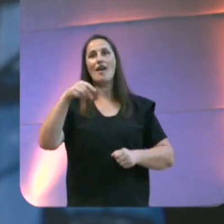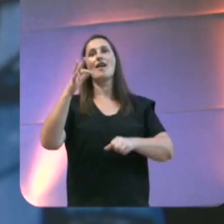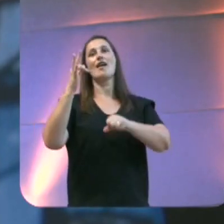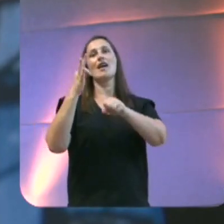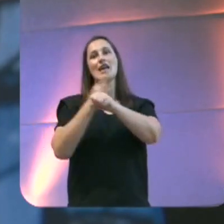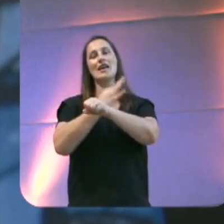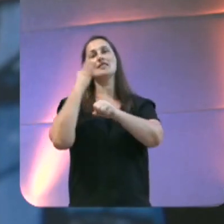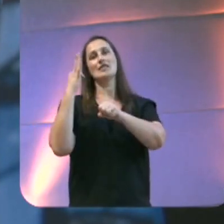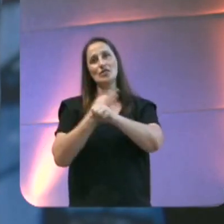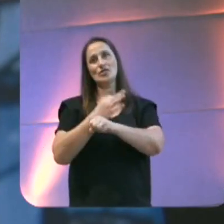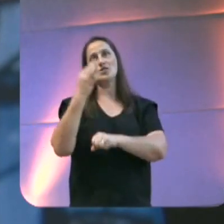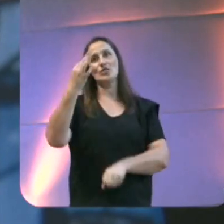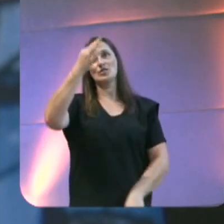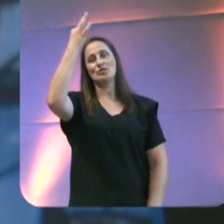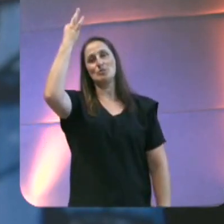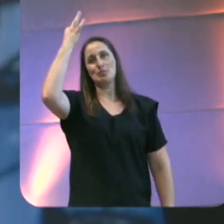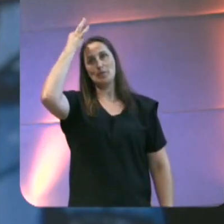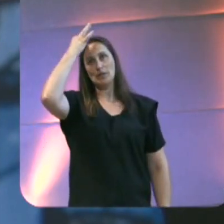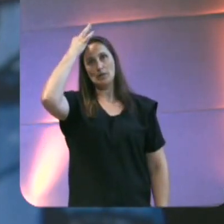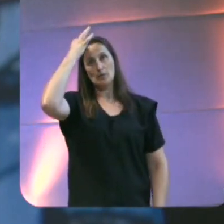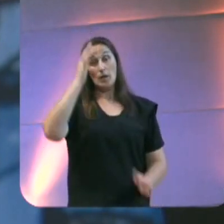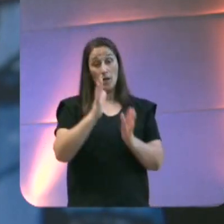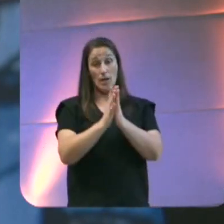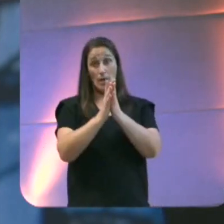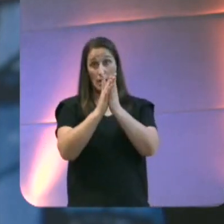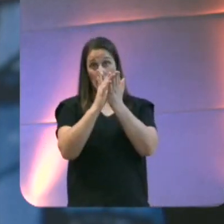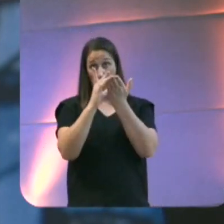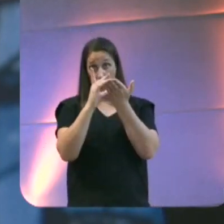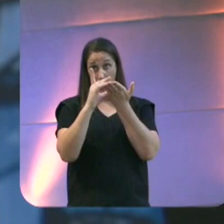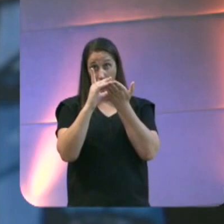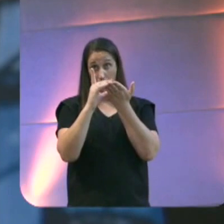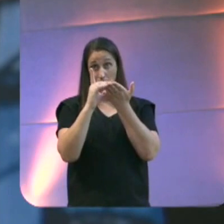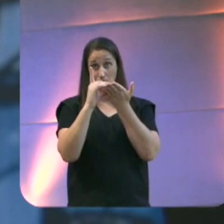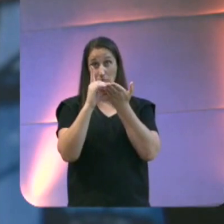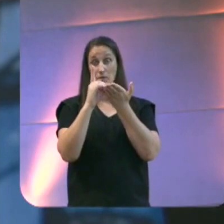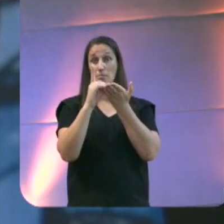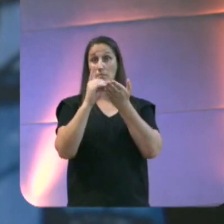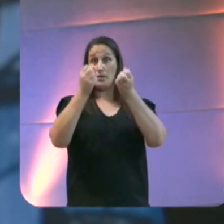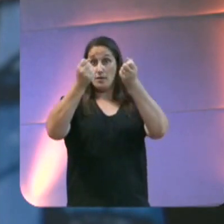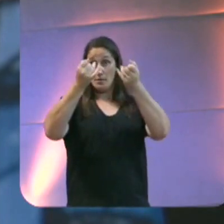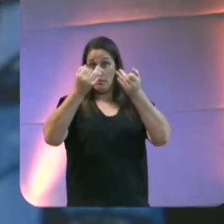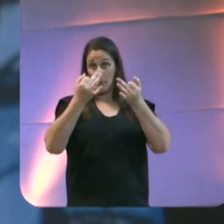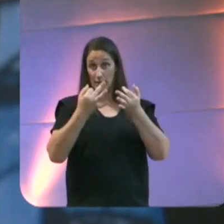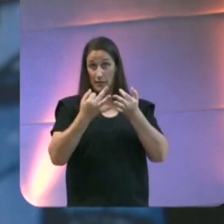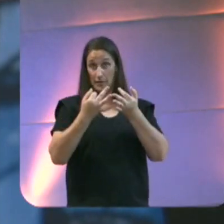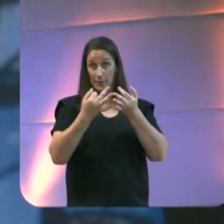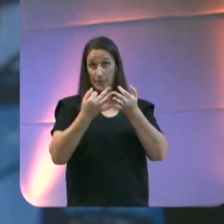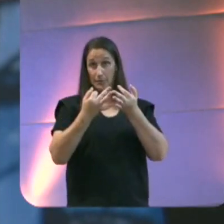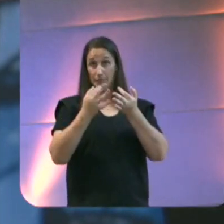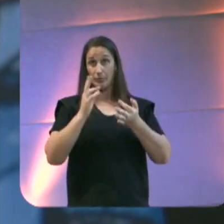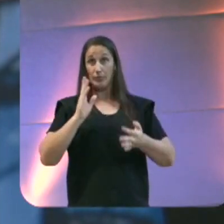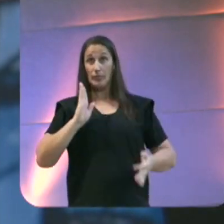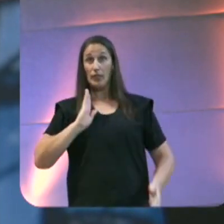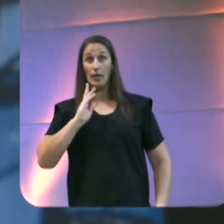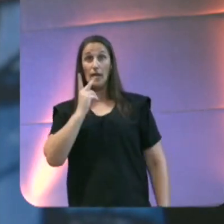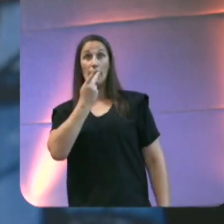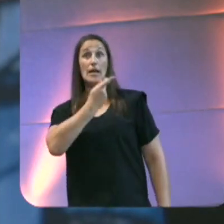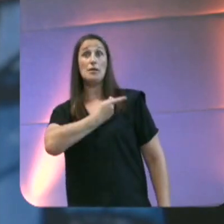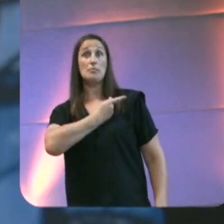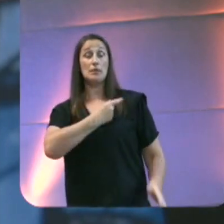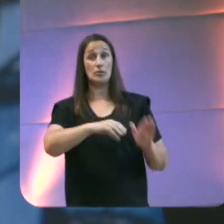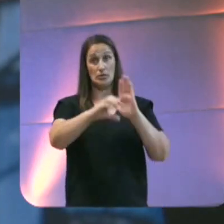só o apelo que a Bíblia faz com relação a esse assunto. Lá em Hebreus 3, versículos 12 a 15, diz